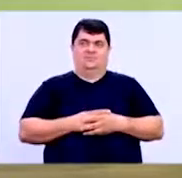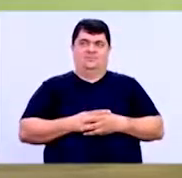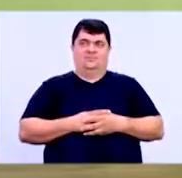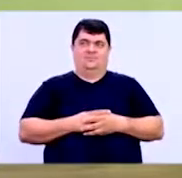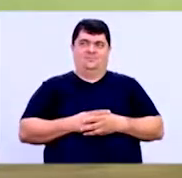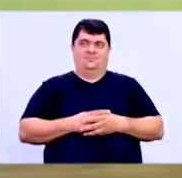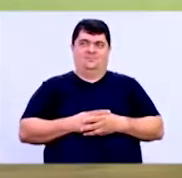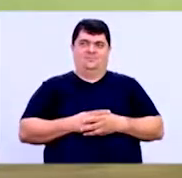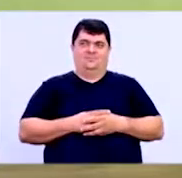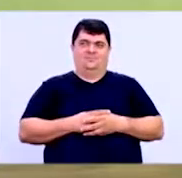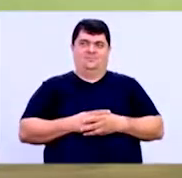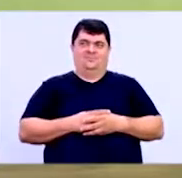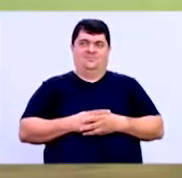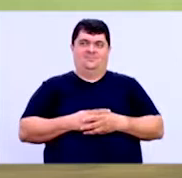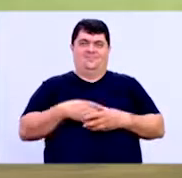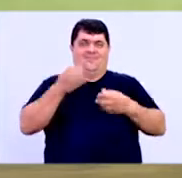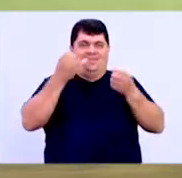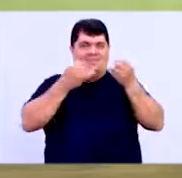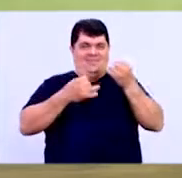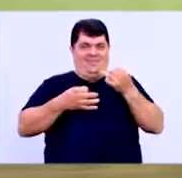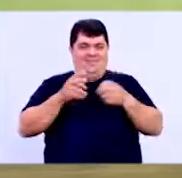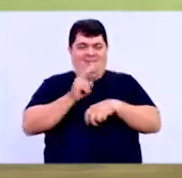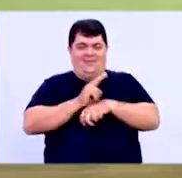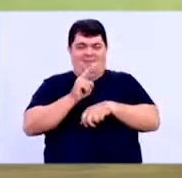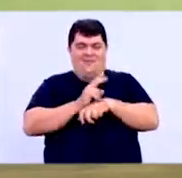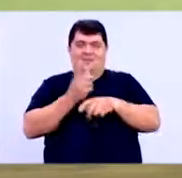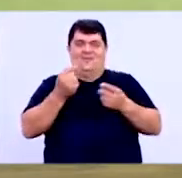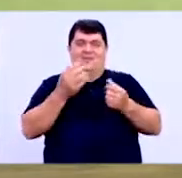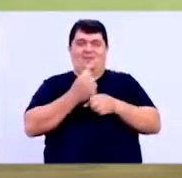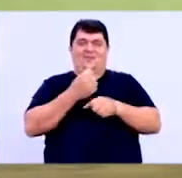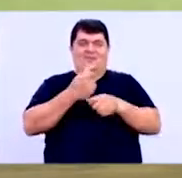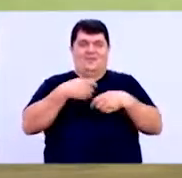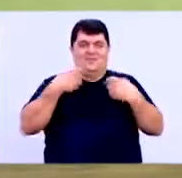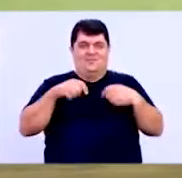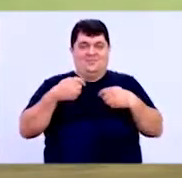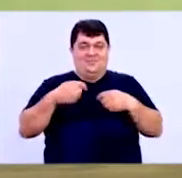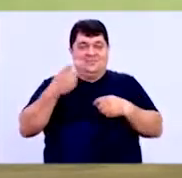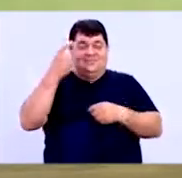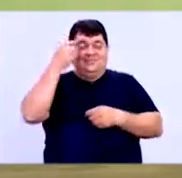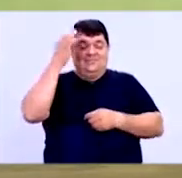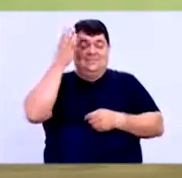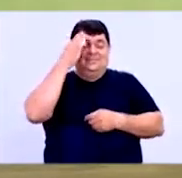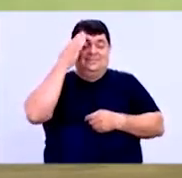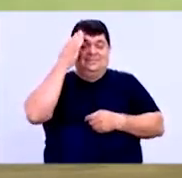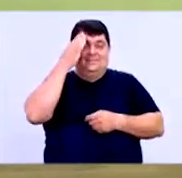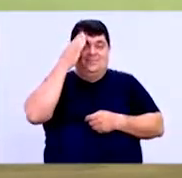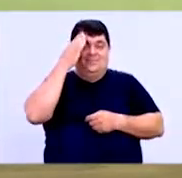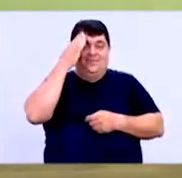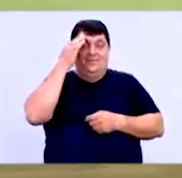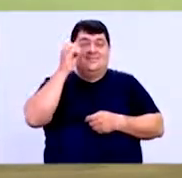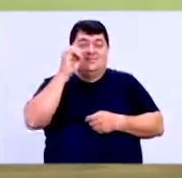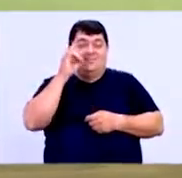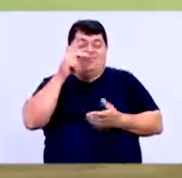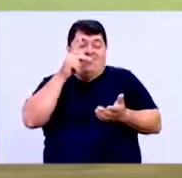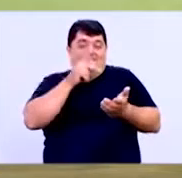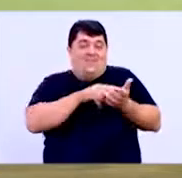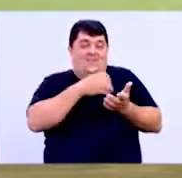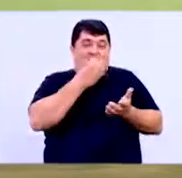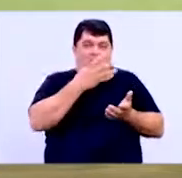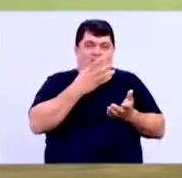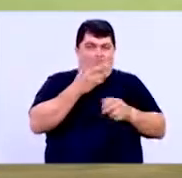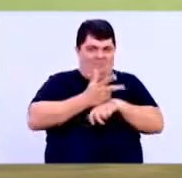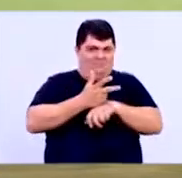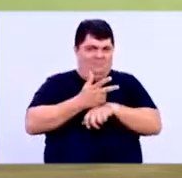aqui... Então, falando do controle orçamentário, a gente tem que ter em mente a questão da qualidade. Como é que foi o